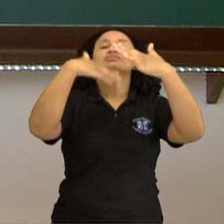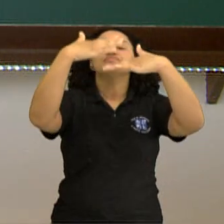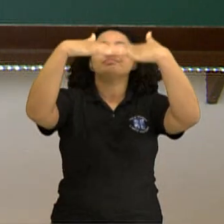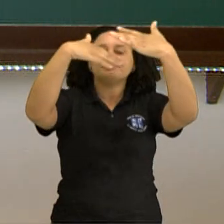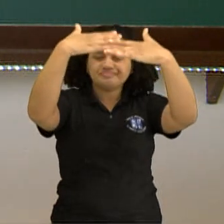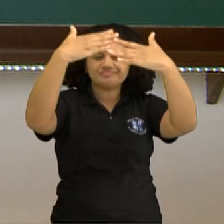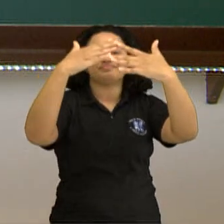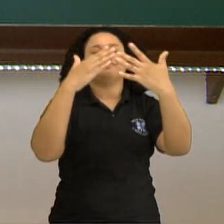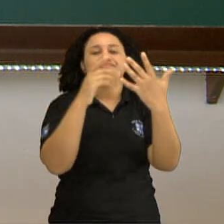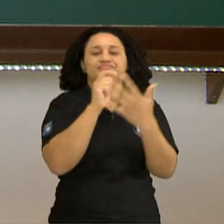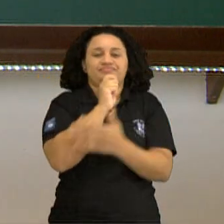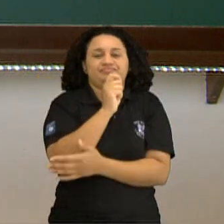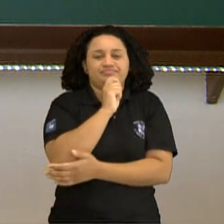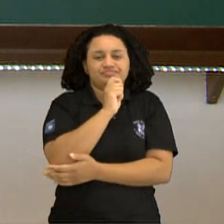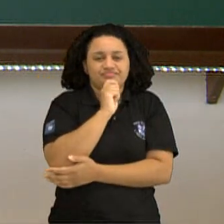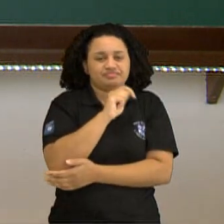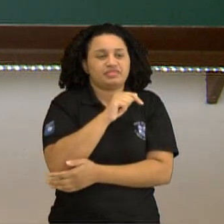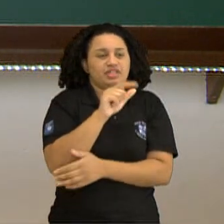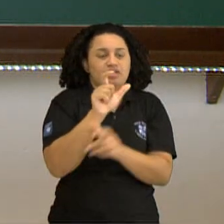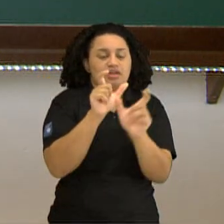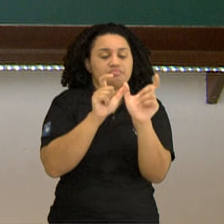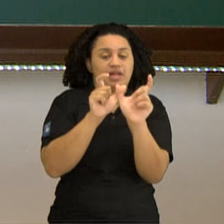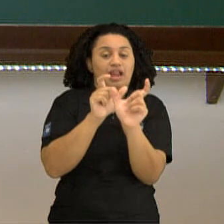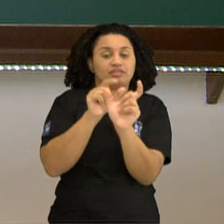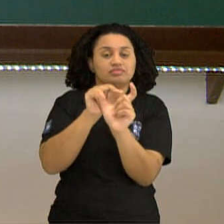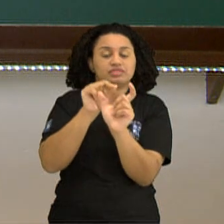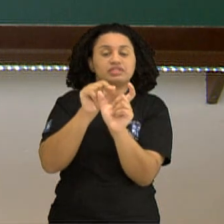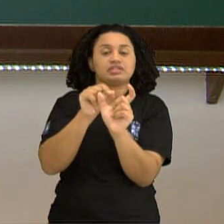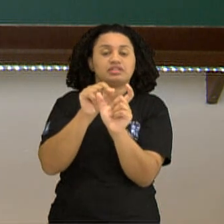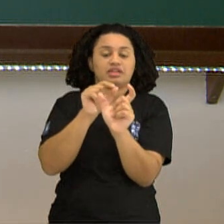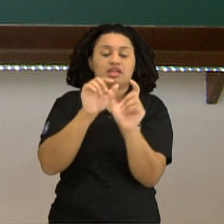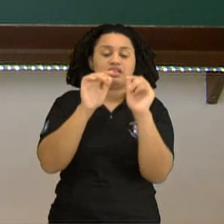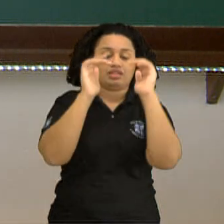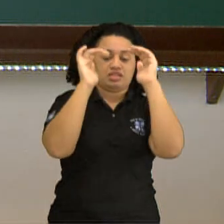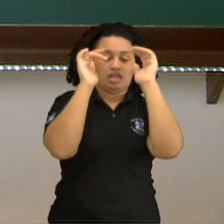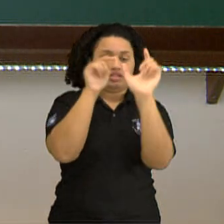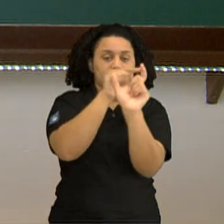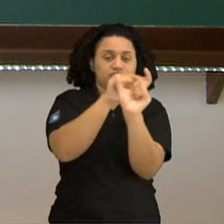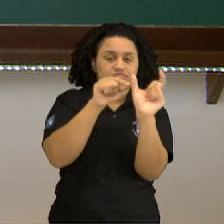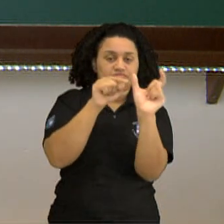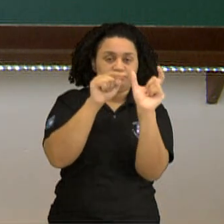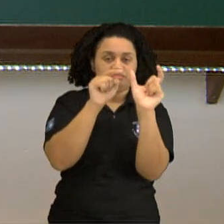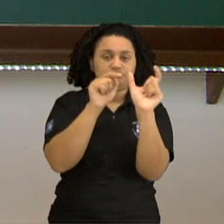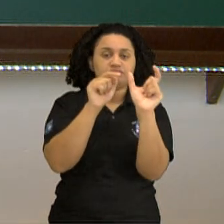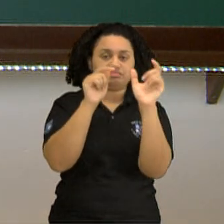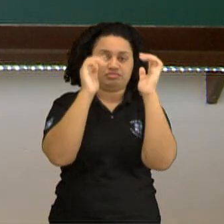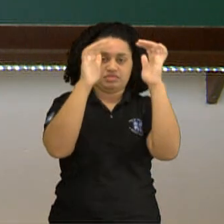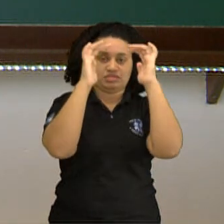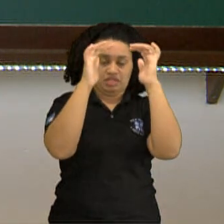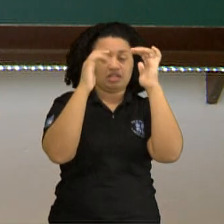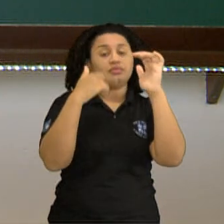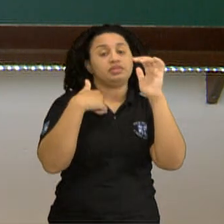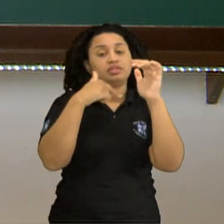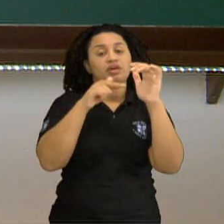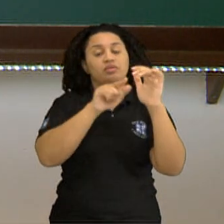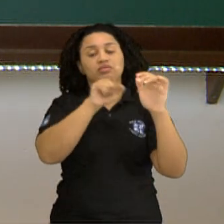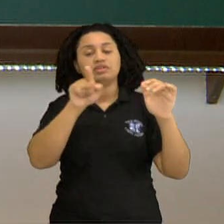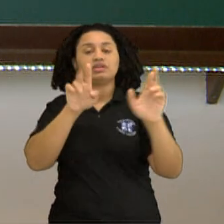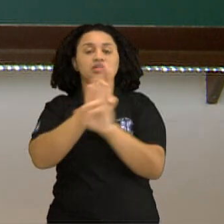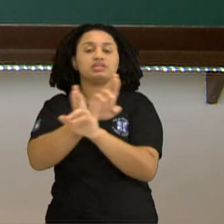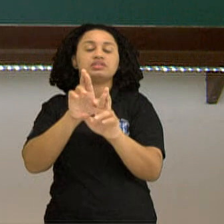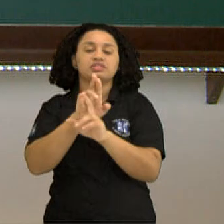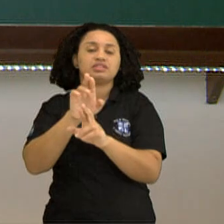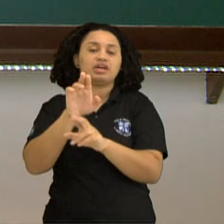em desenvolvimento. A palavra destacada, o cérebro, está relacionada então com o verbo. Quem